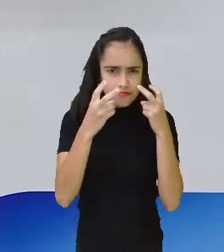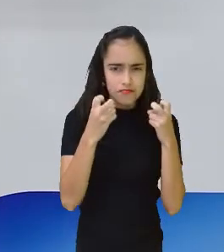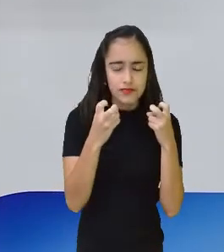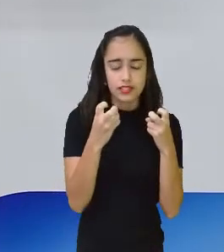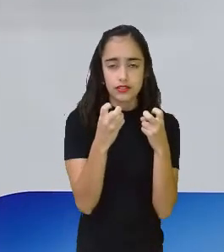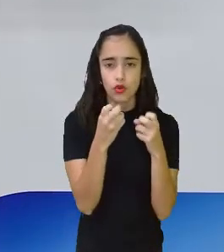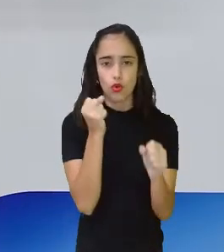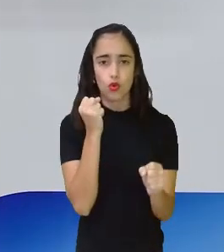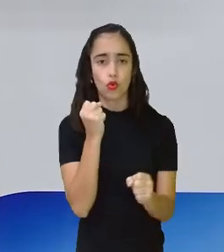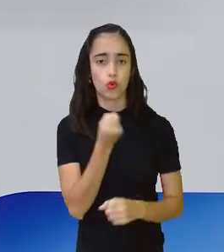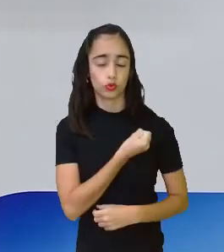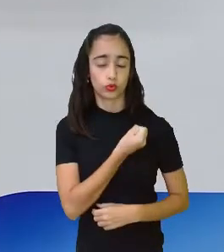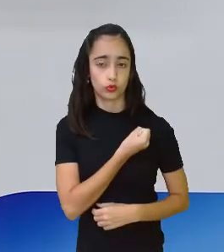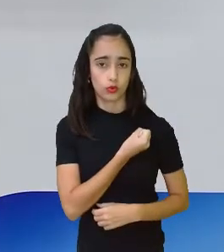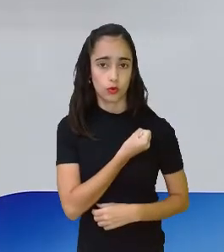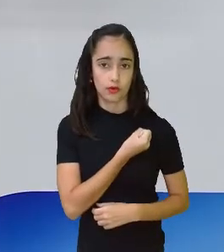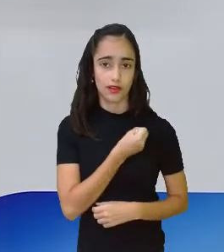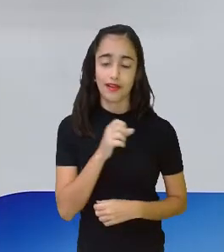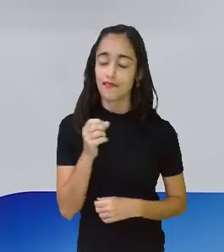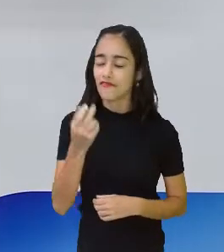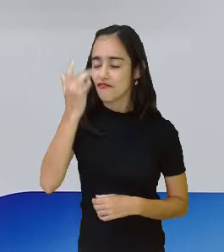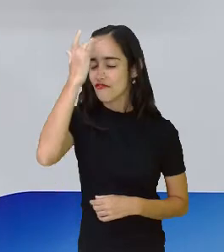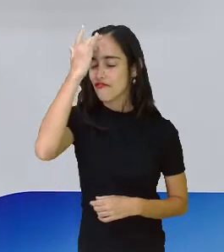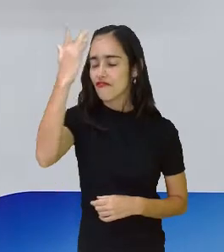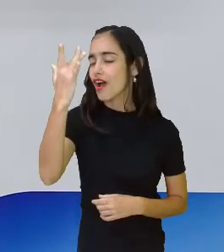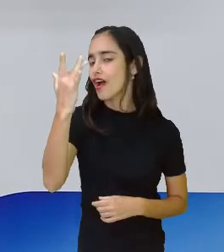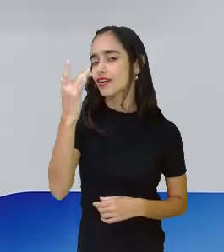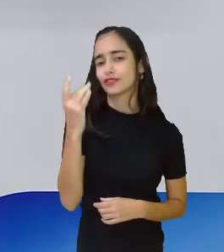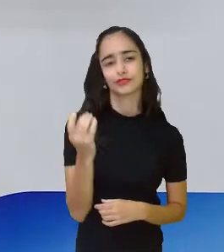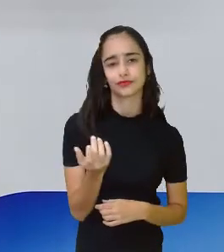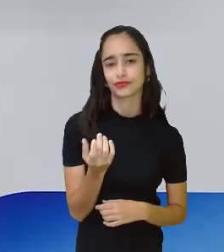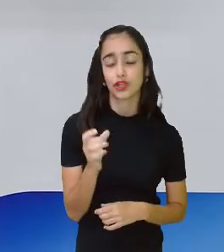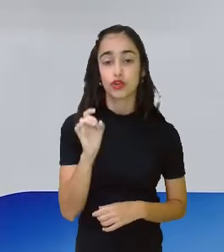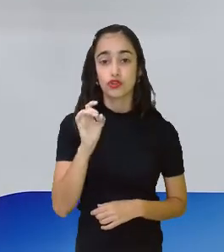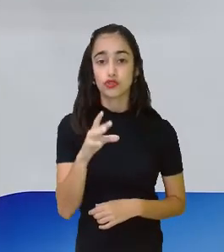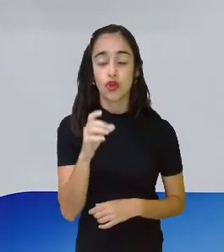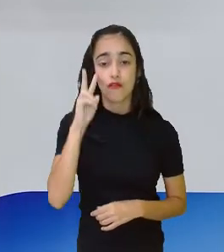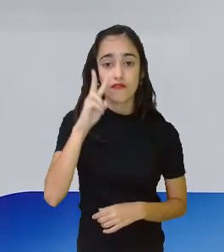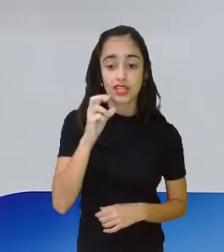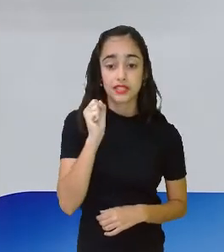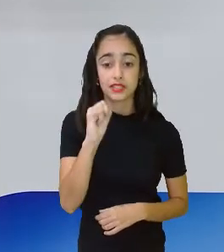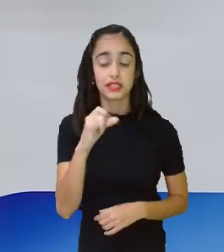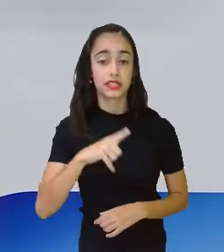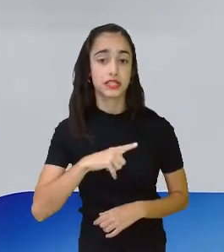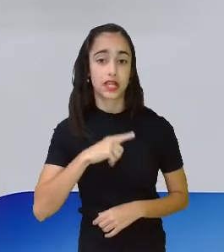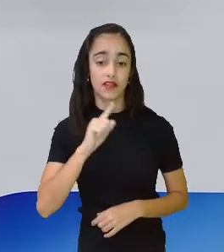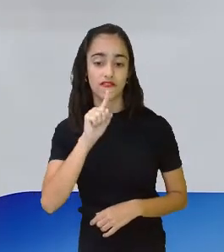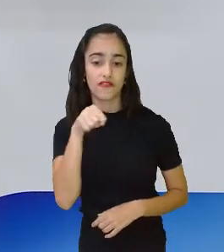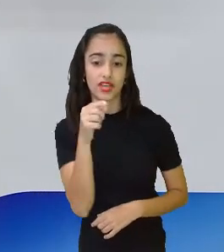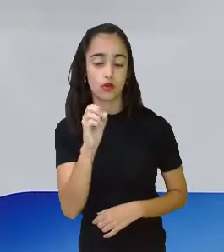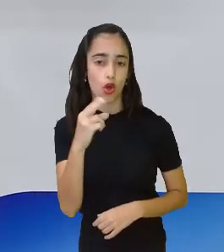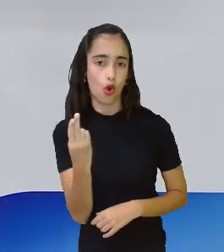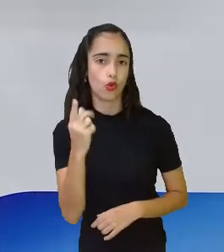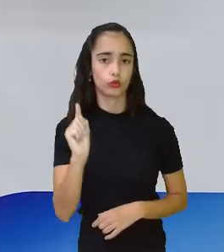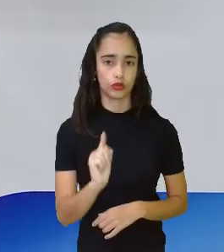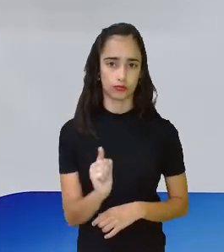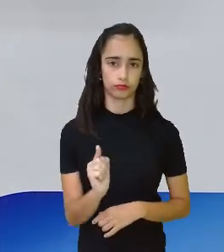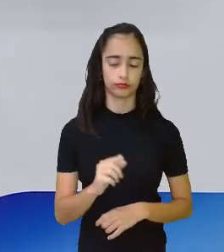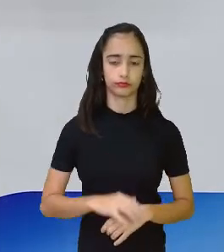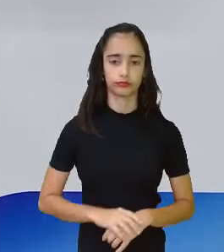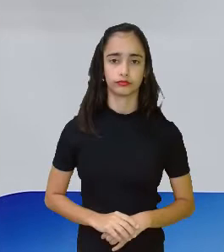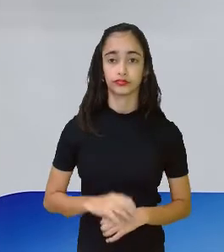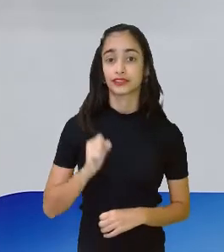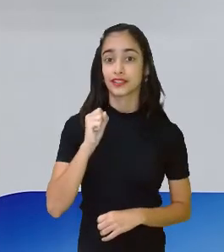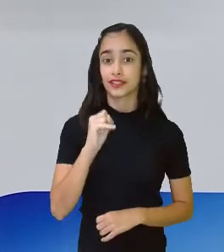Teve vírgula, é decimal com certeza. Tranquilo? E se ele está depois da vírgula,